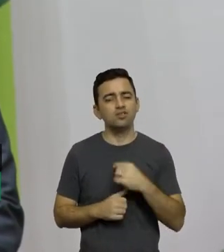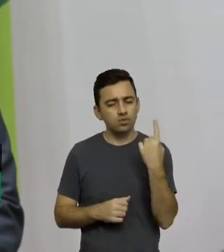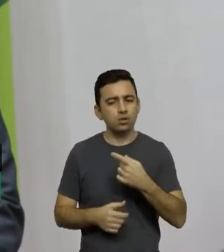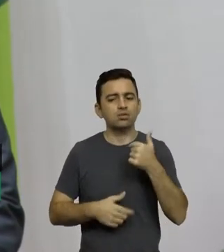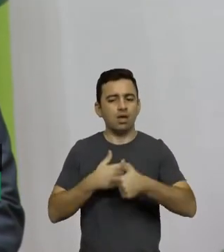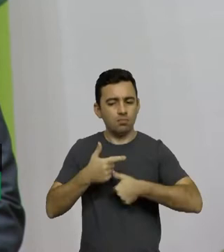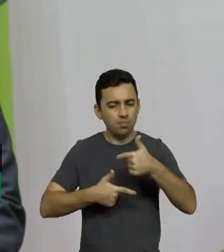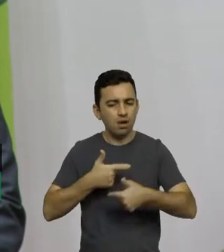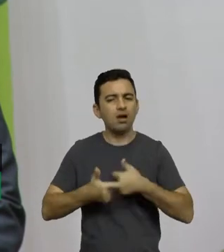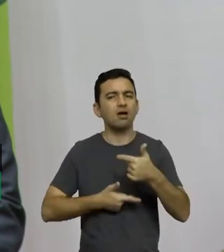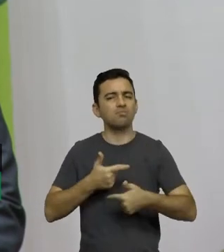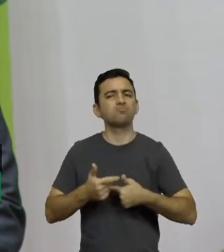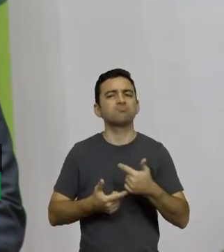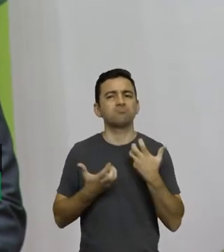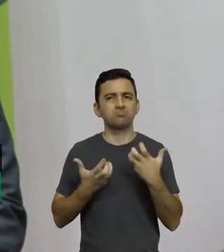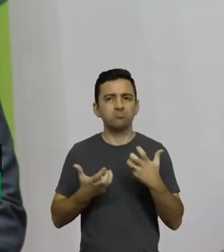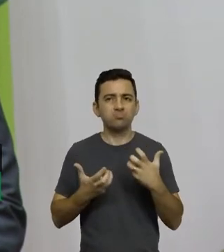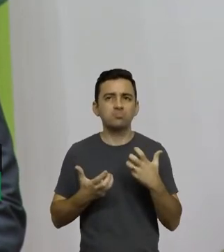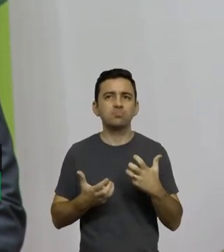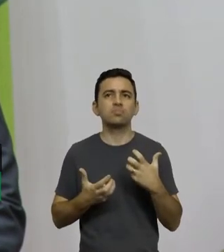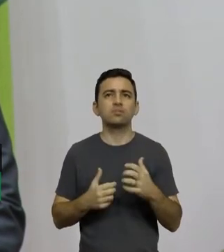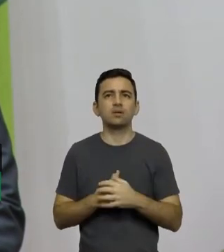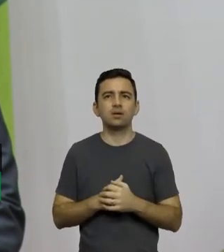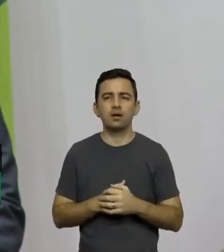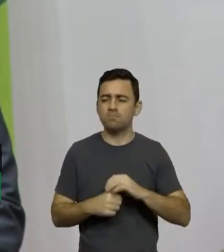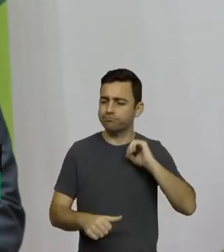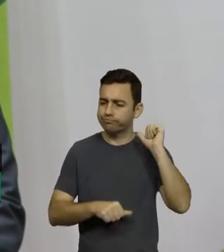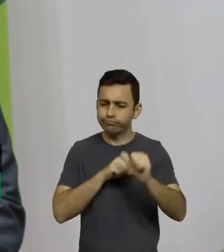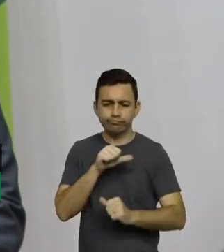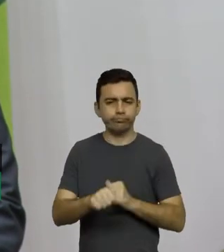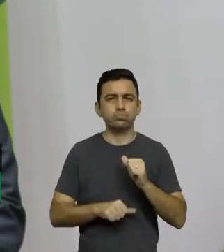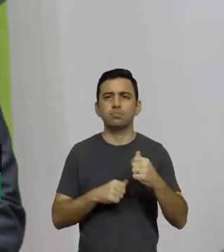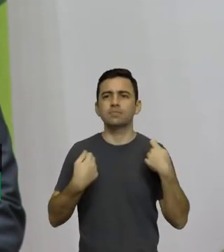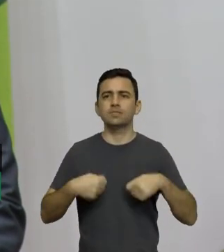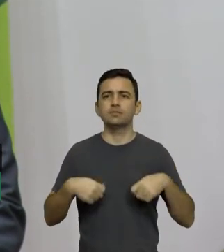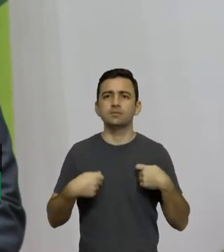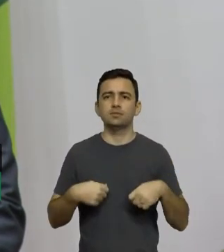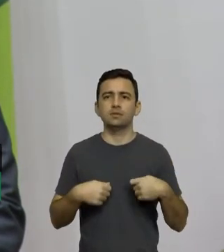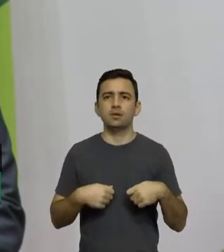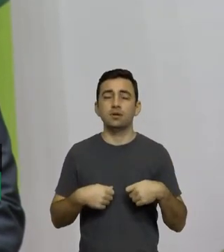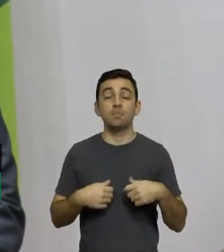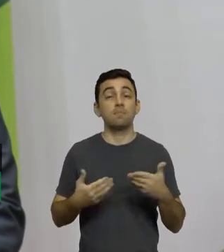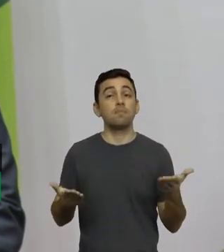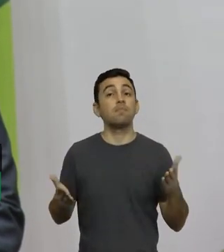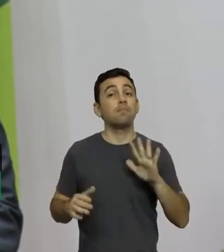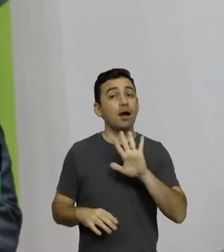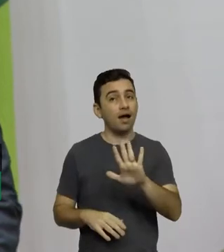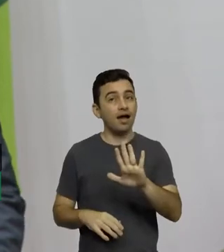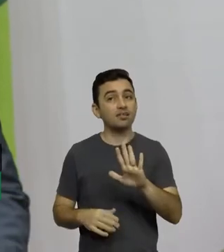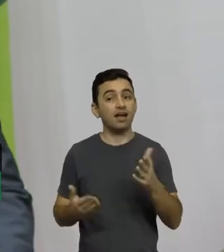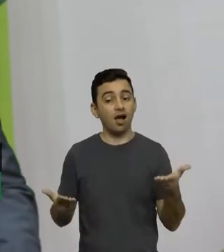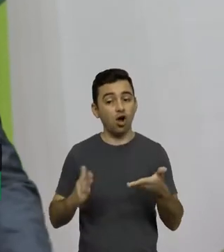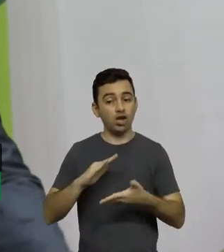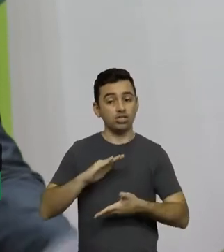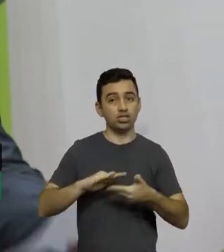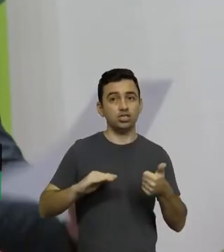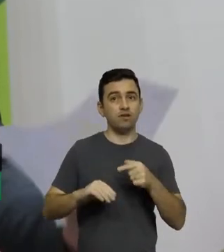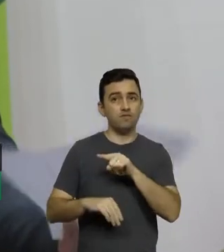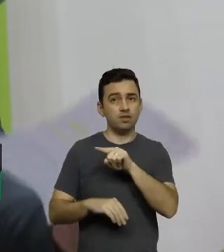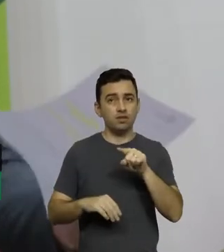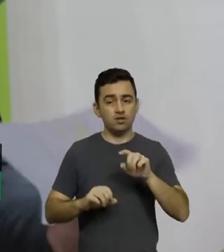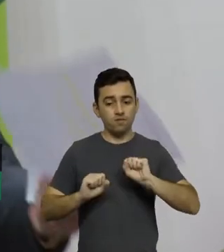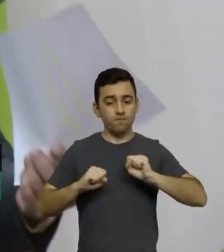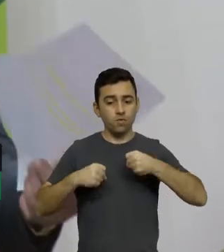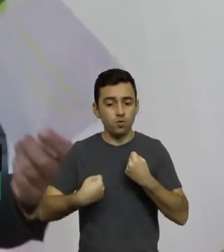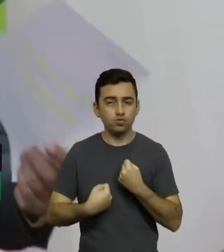isso mesmo, estamos trabalhando pelos ventos da mudança, mas isso não tira, de forma nenhuma, o esforço dos